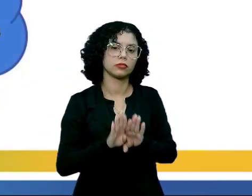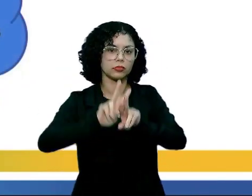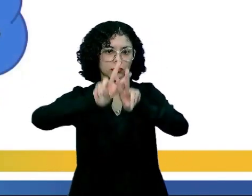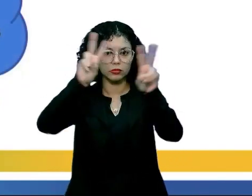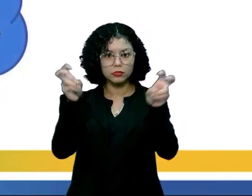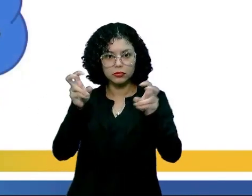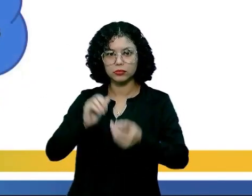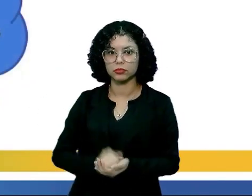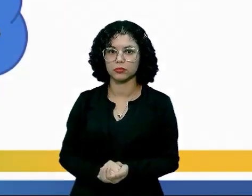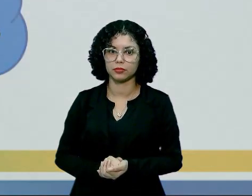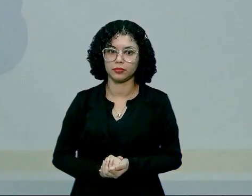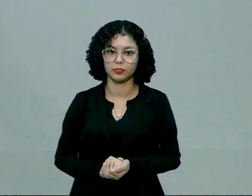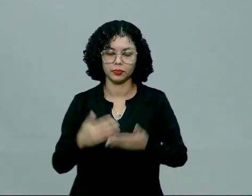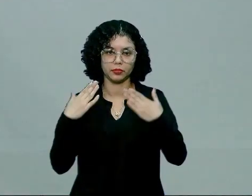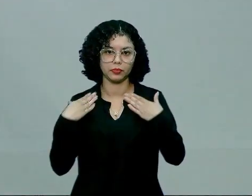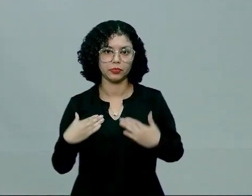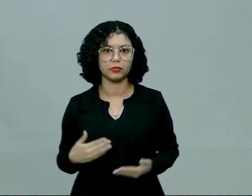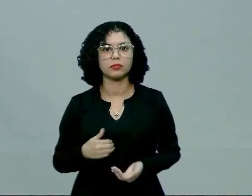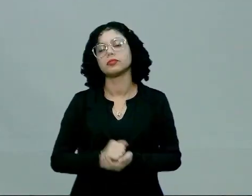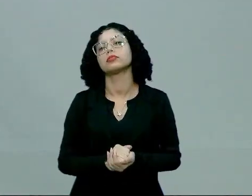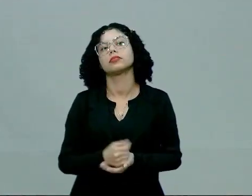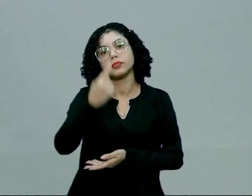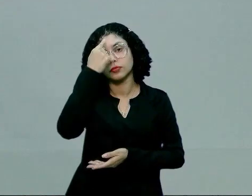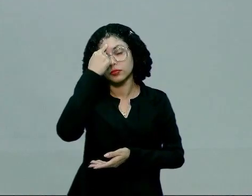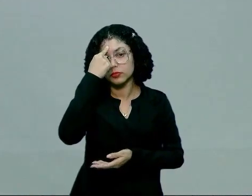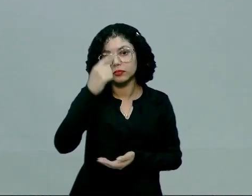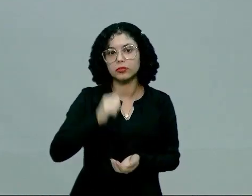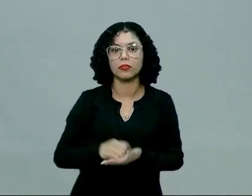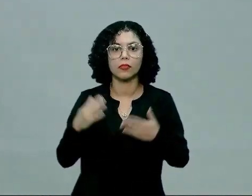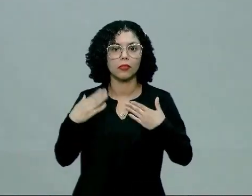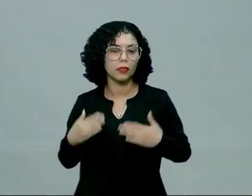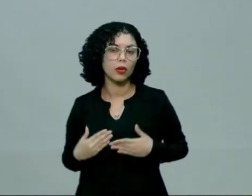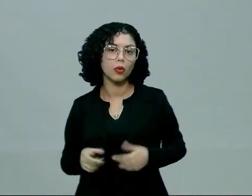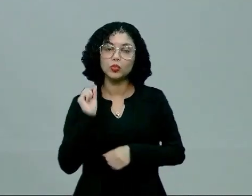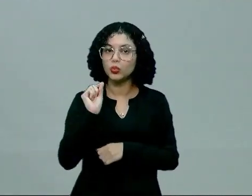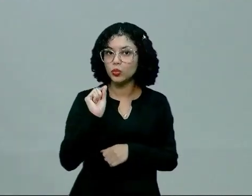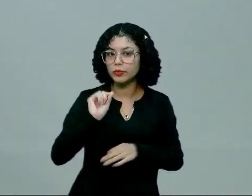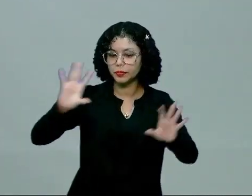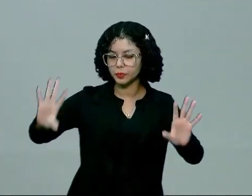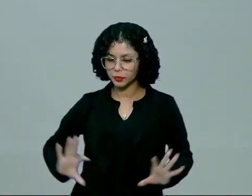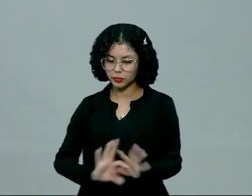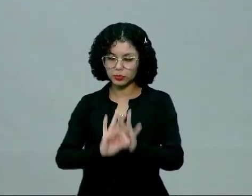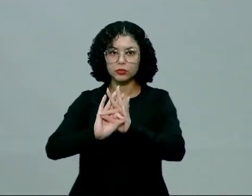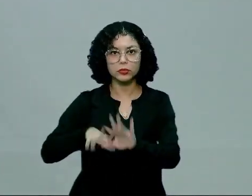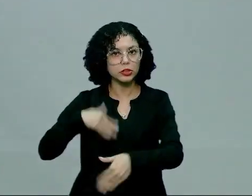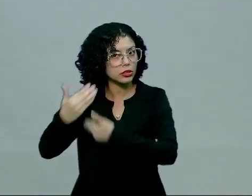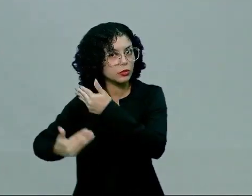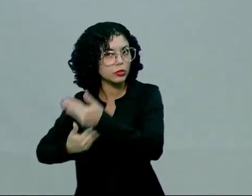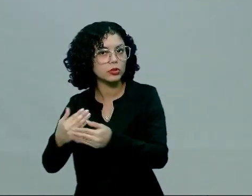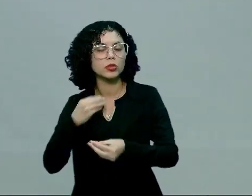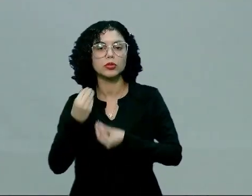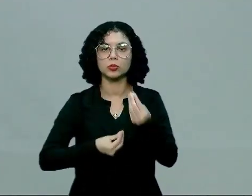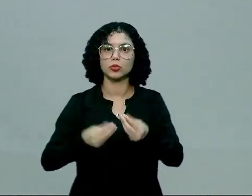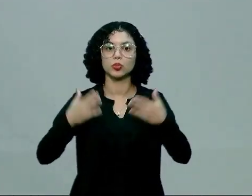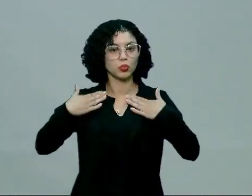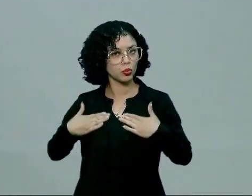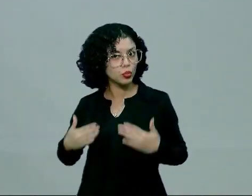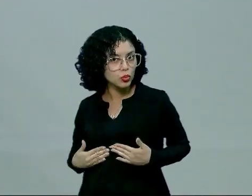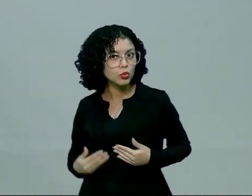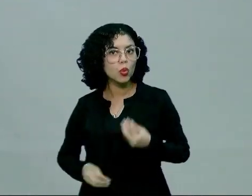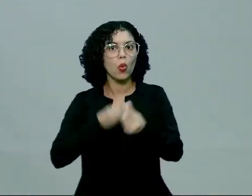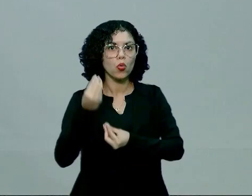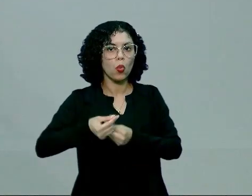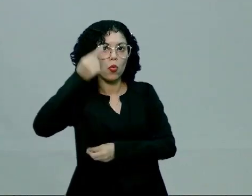Sana incorpor insano mente S corpo são que vai fazer essa correlação de a gente desenvolver tanto o aspecto físico